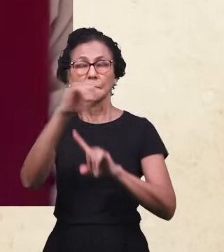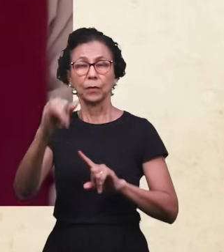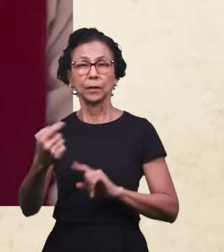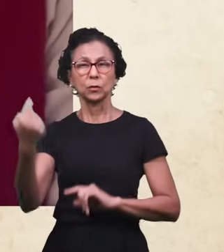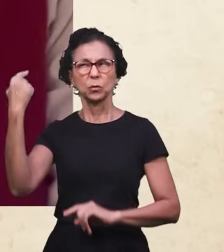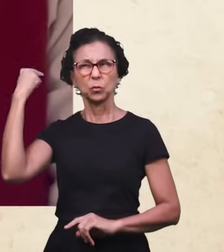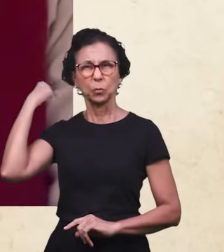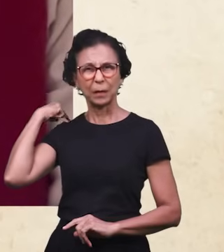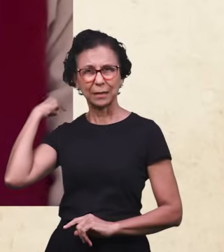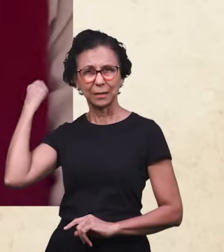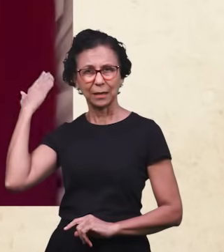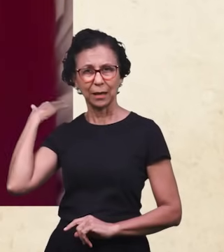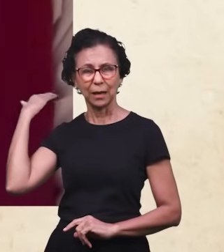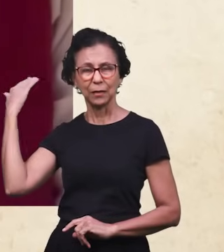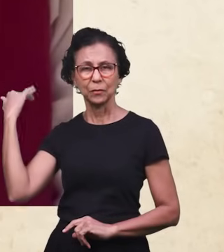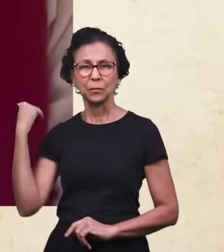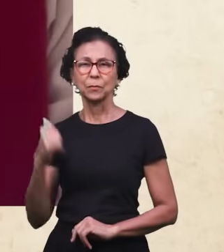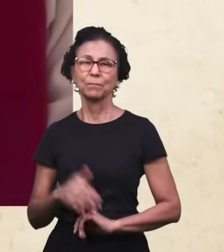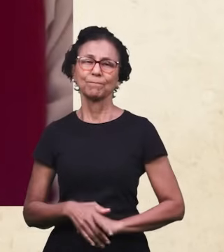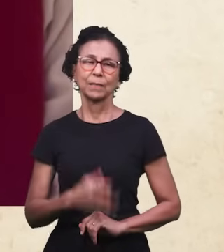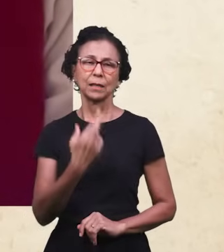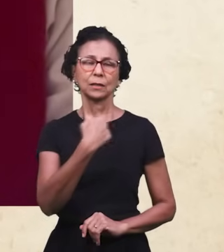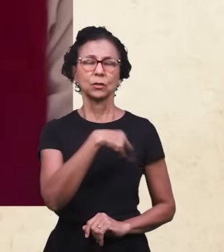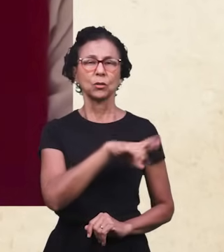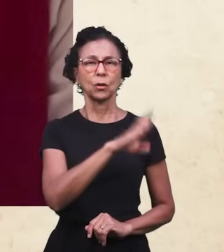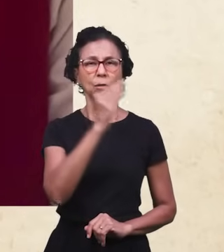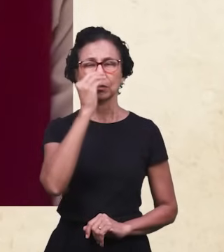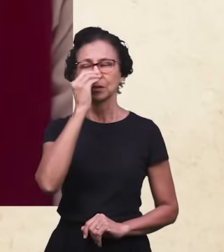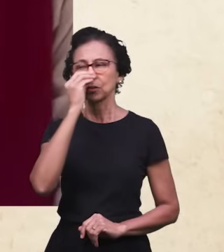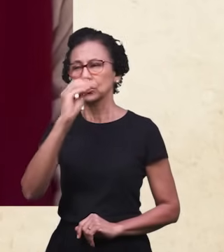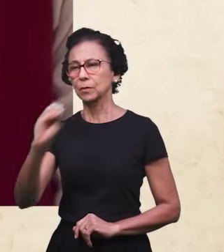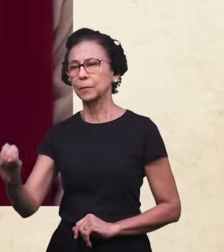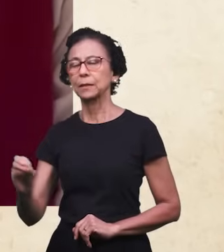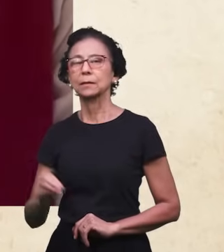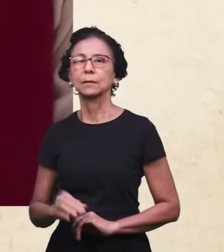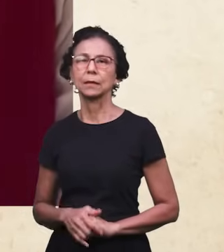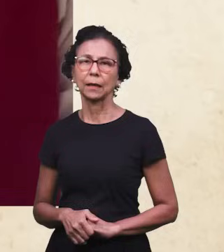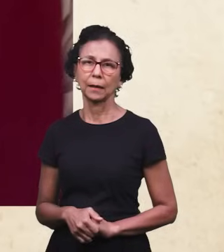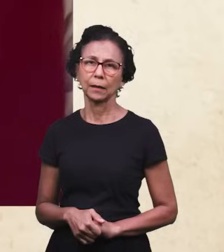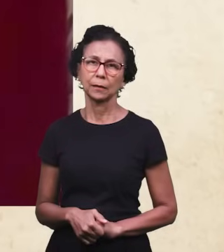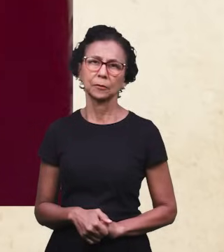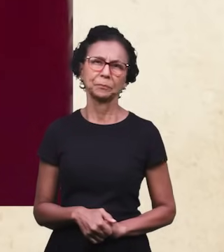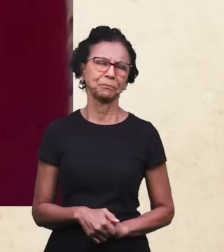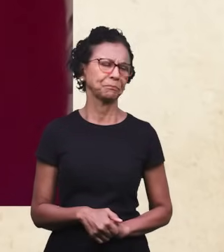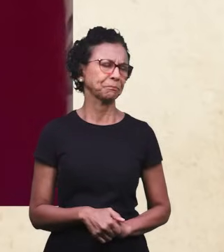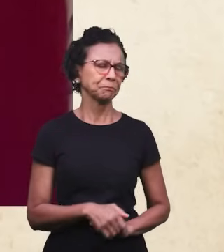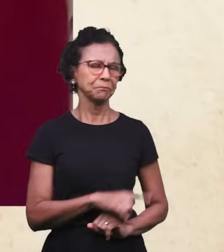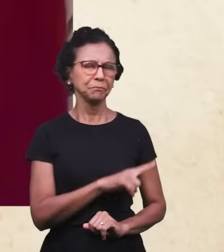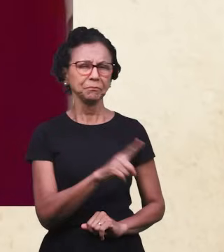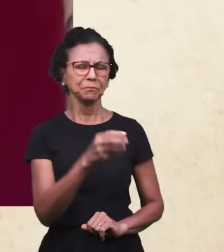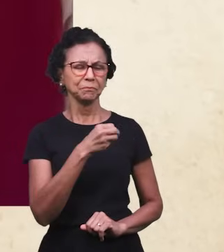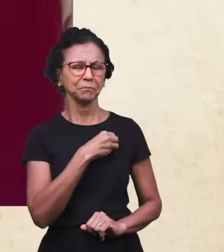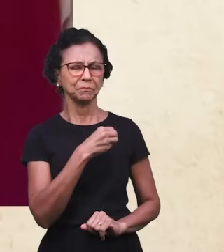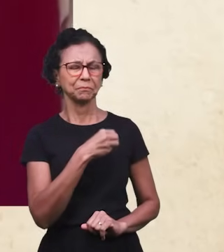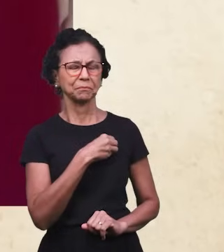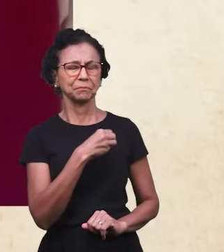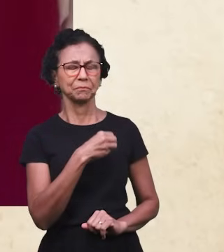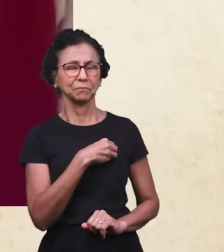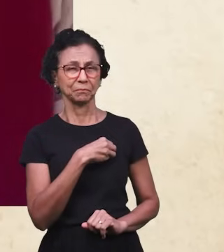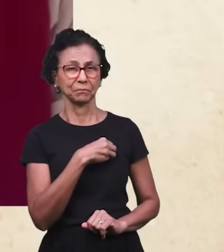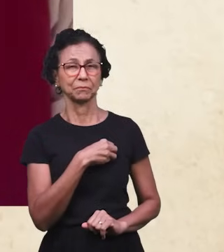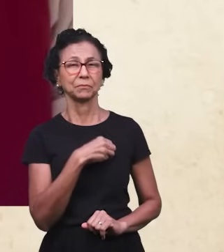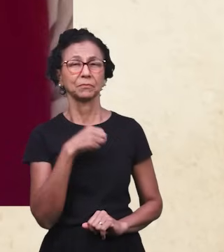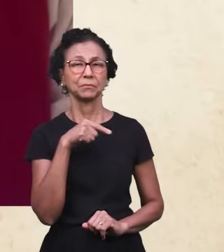pelos religiosos, pelo mundo. Por quê? Porque todos dormiam na noite, nas trevas